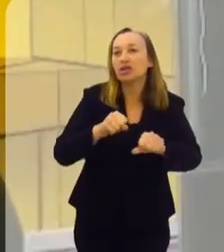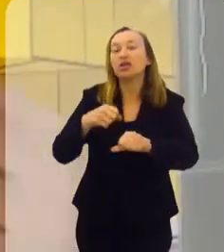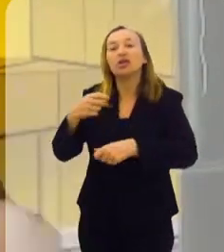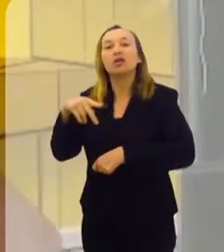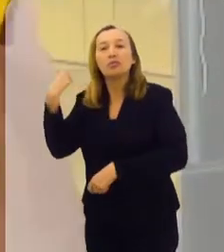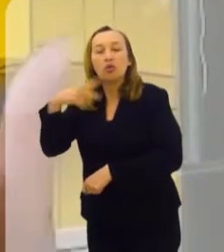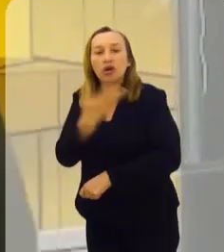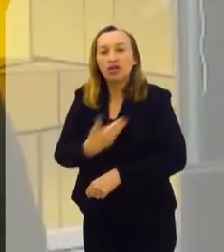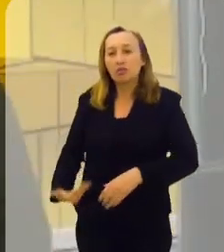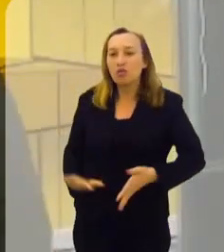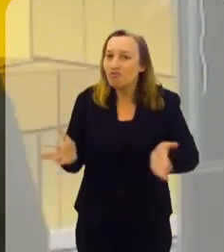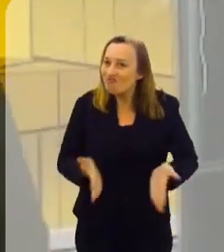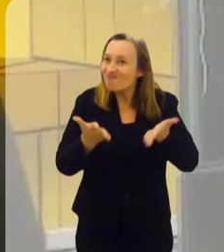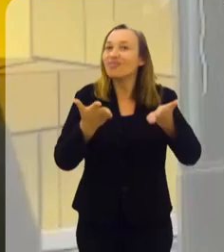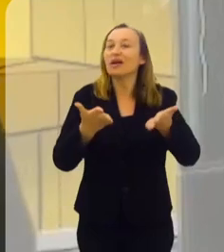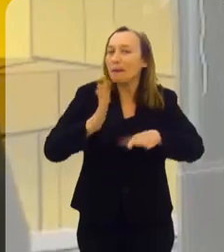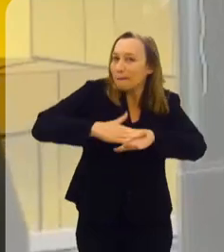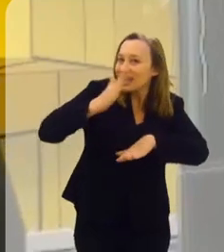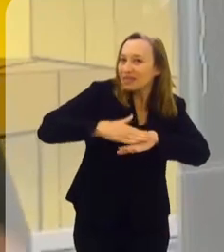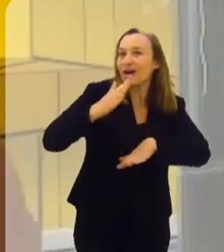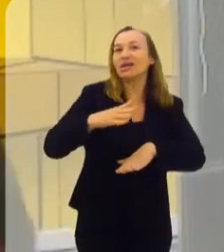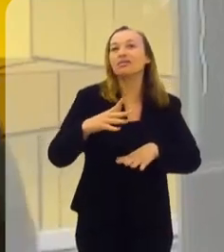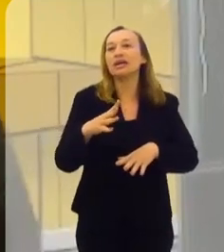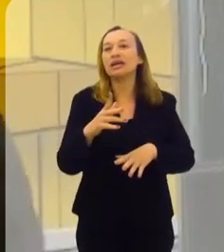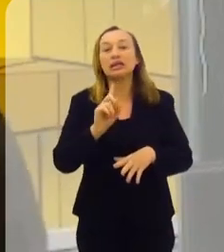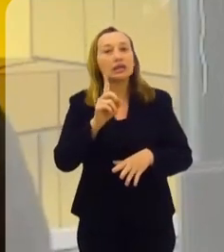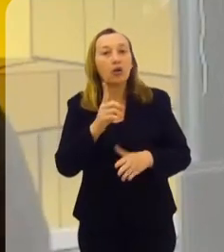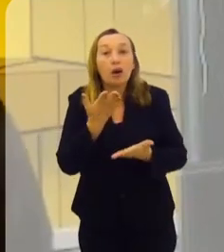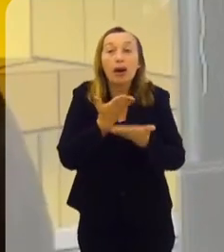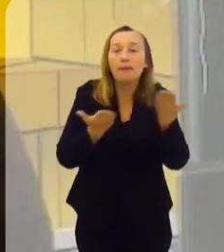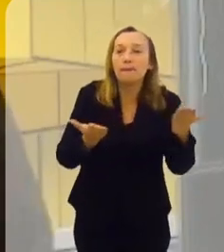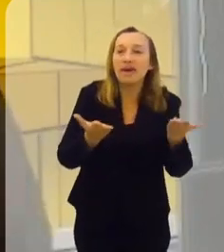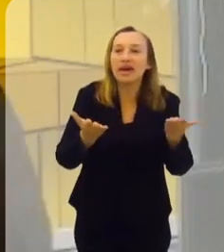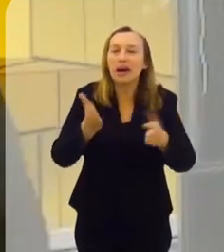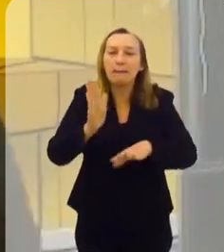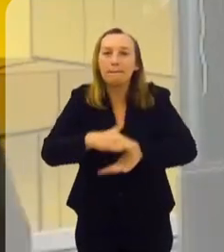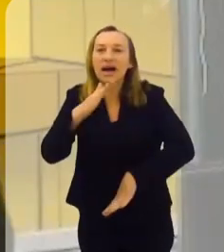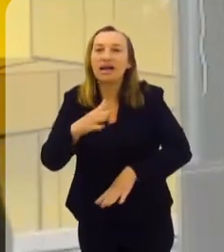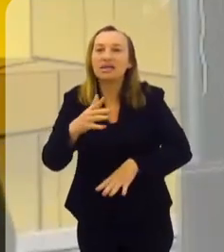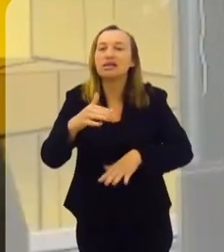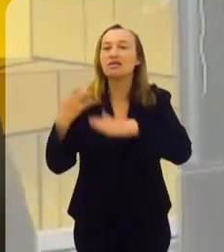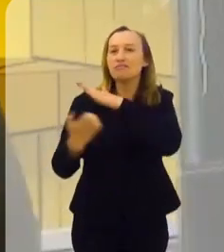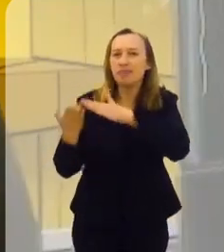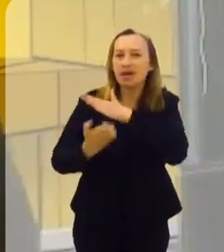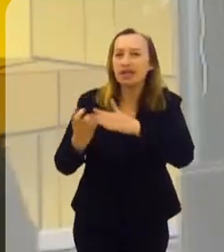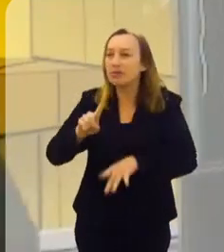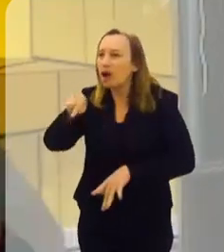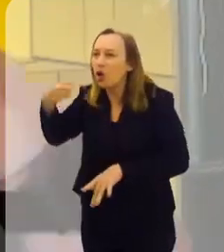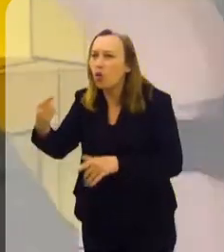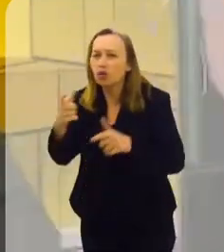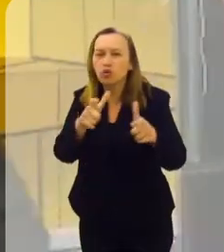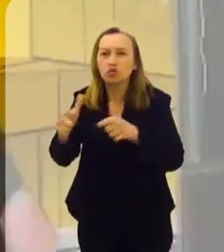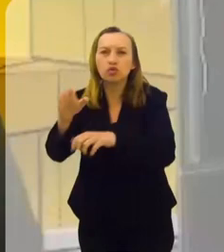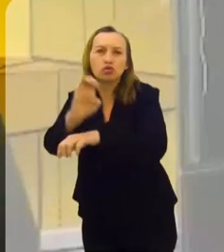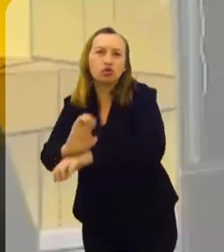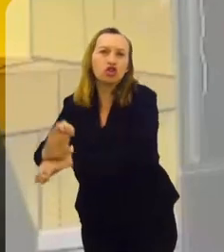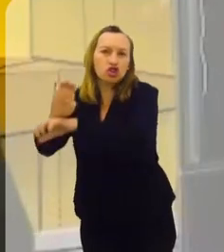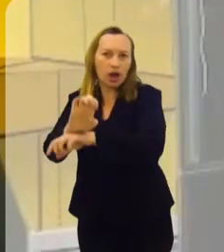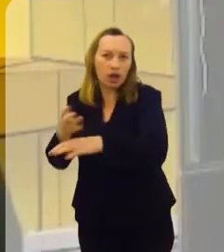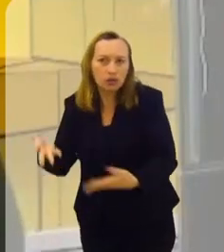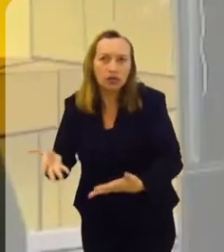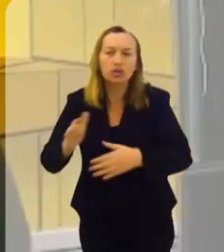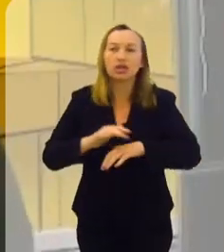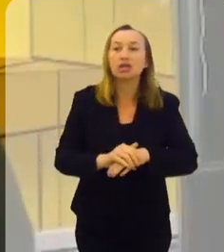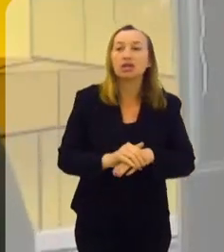com política pública para estimular isso cada vez mais, para que a gente não perca, né, mais empresas para outros